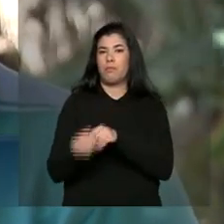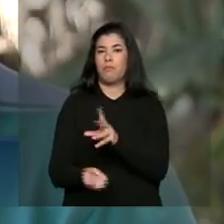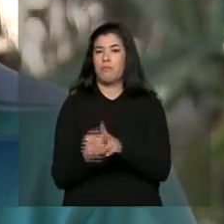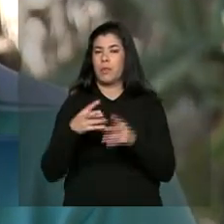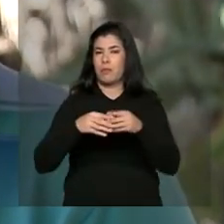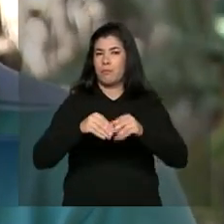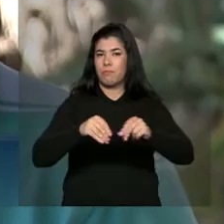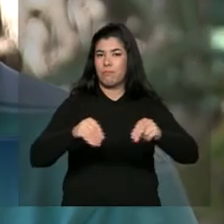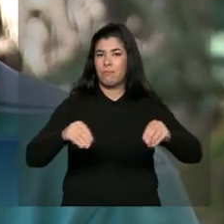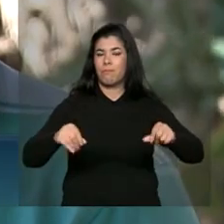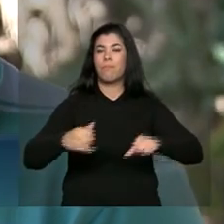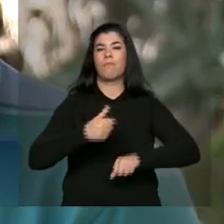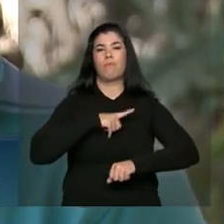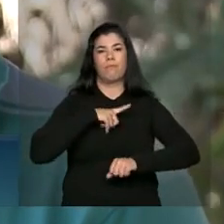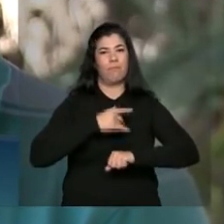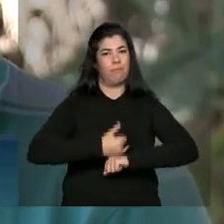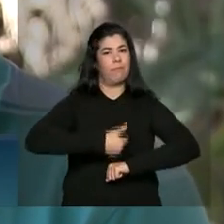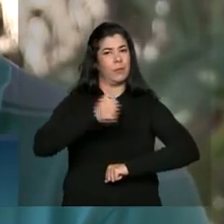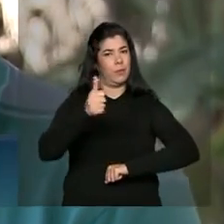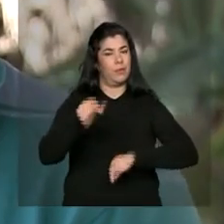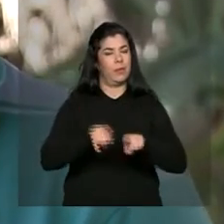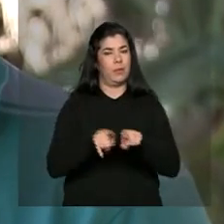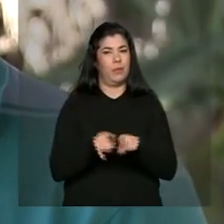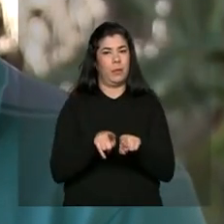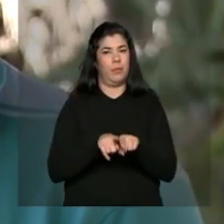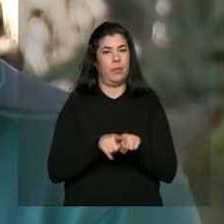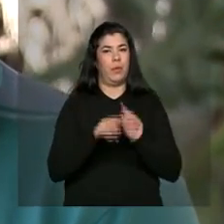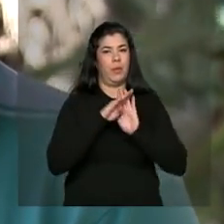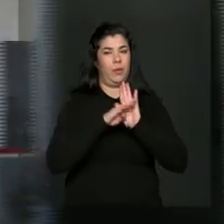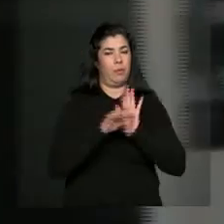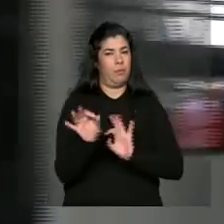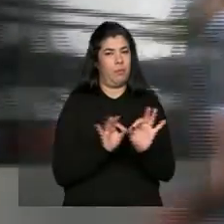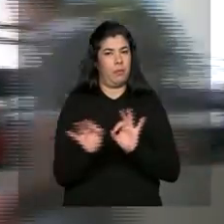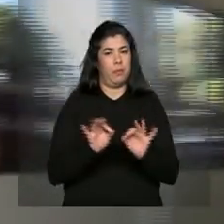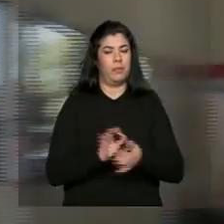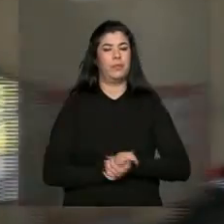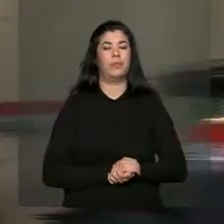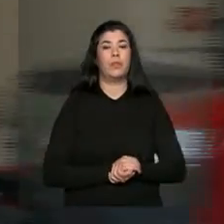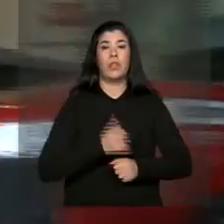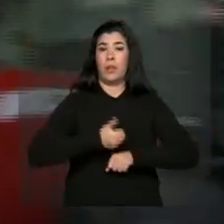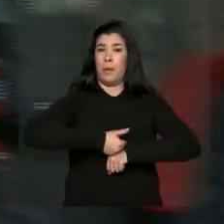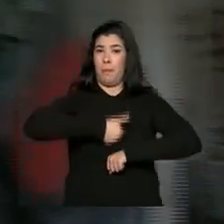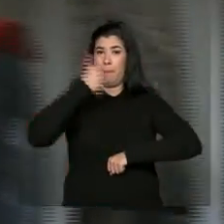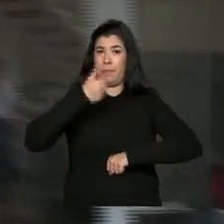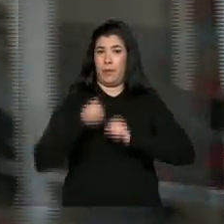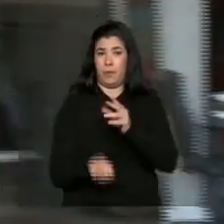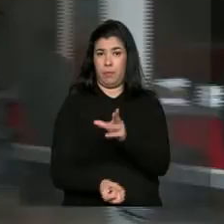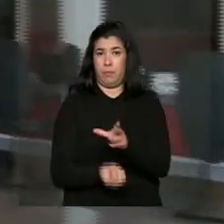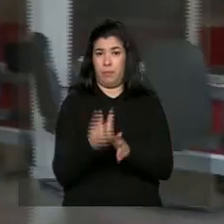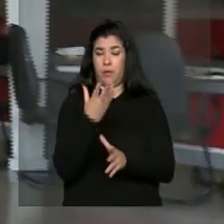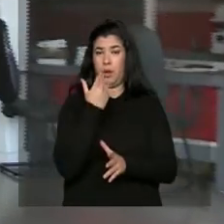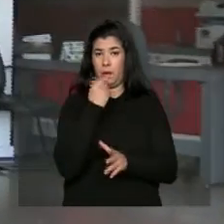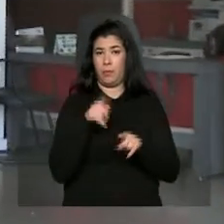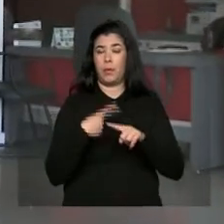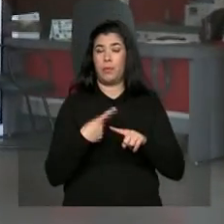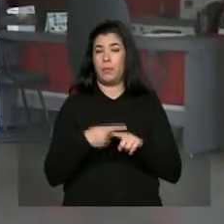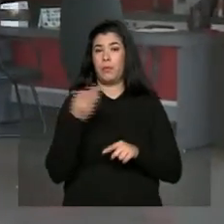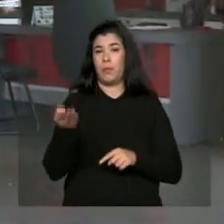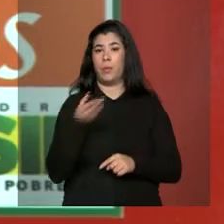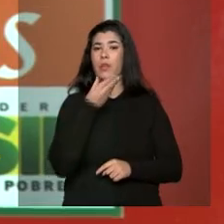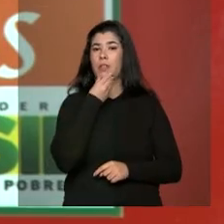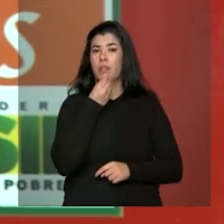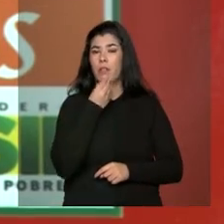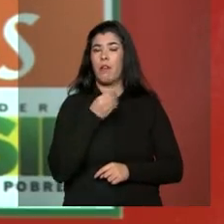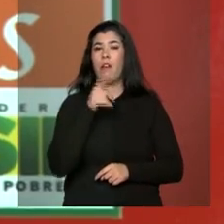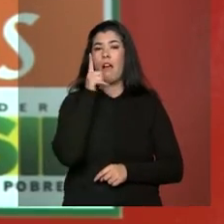terra de melhor qualidade também, né? No seu preparo. A melhoria na produção só vai ser possível porque Rony